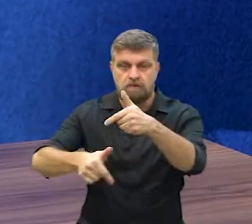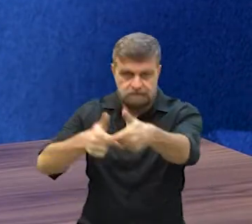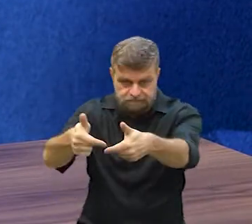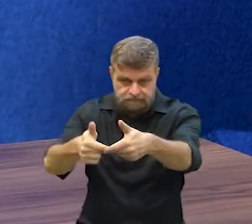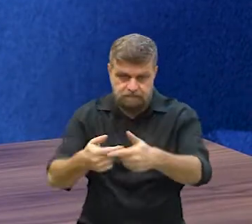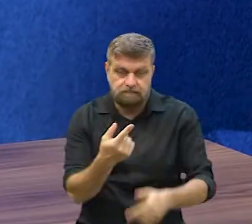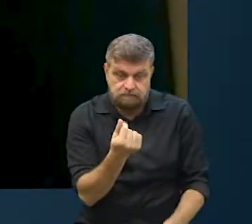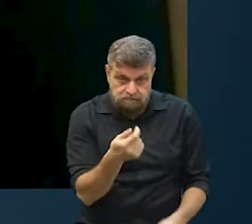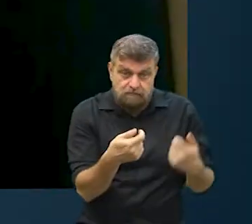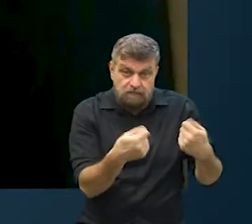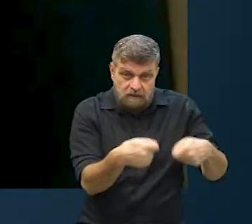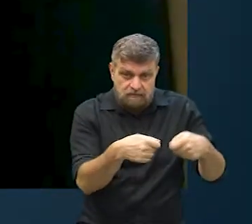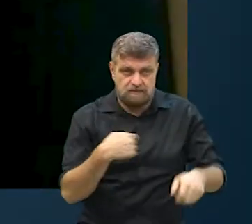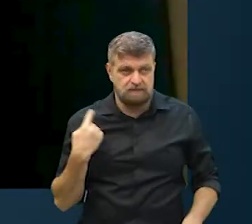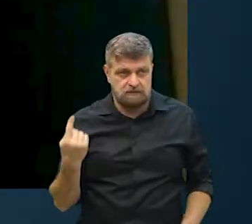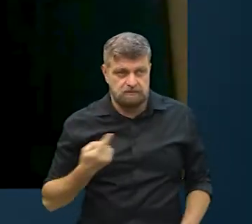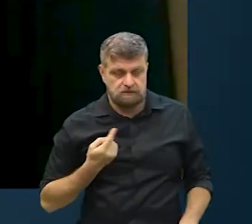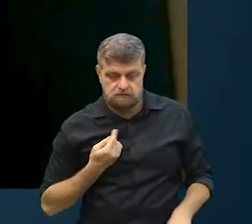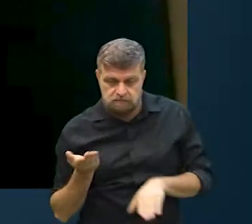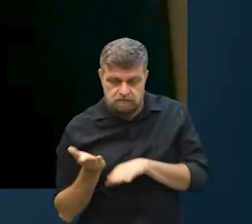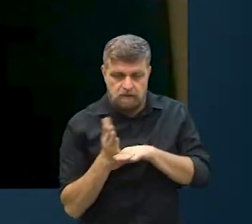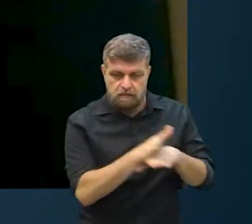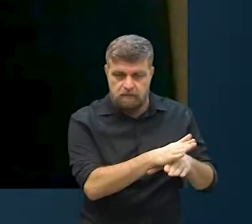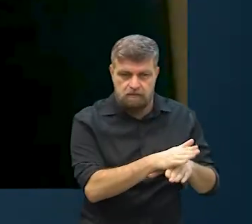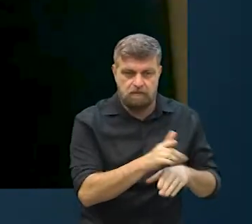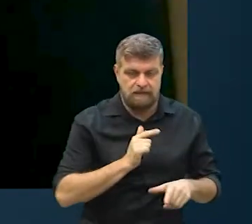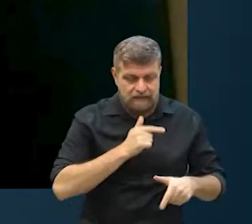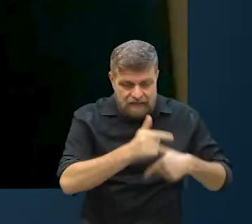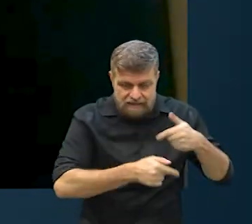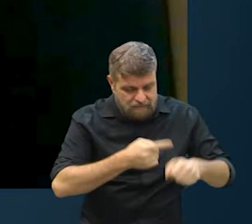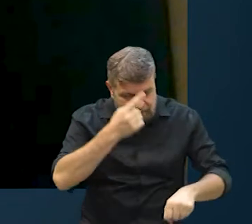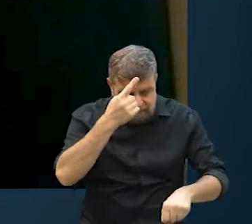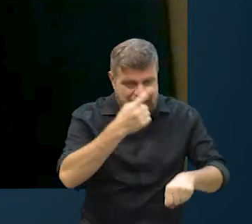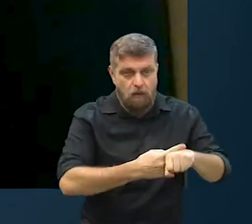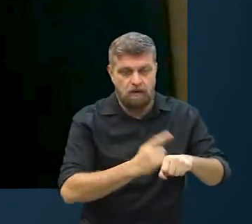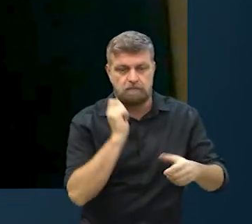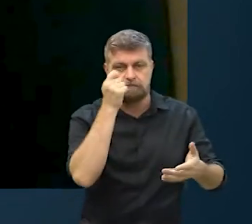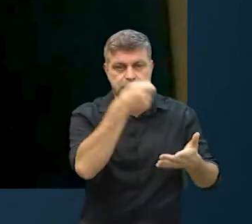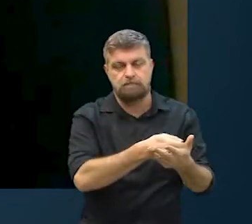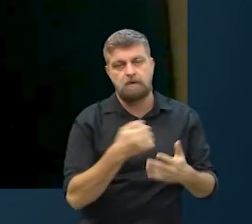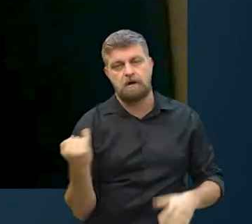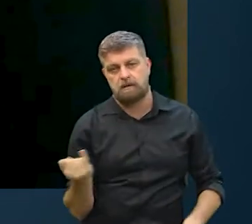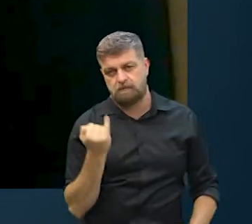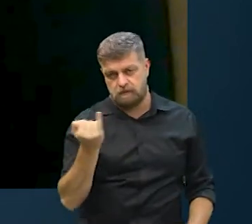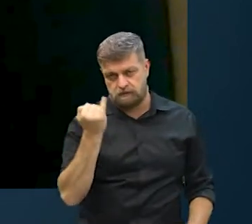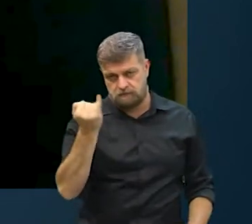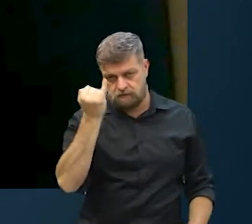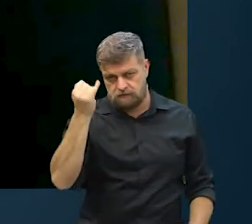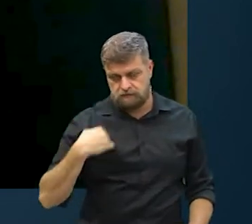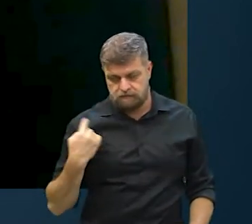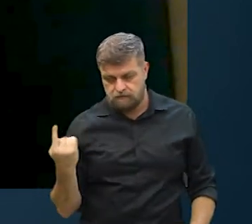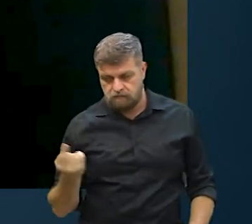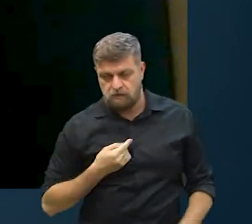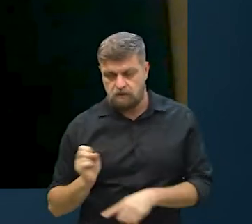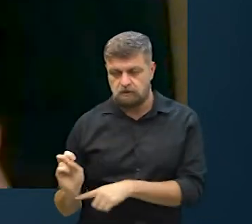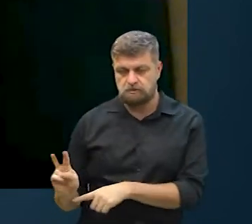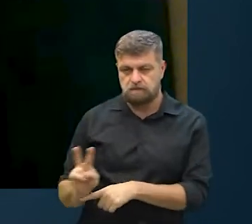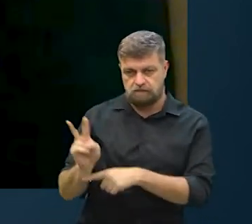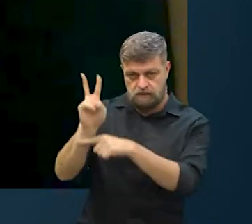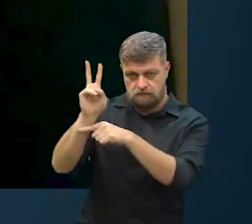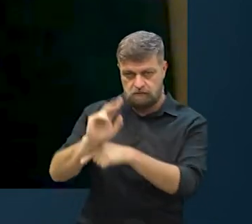tarefa do dia seguinte. A gente costuma dizer que é da mão para a boca esse público, tá? Então é muito importante e é parte dos